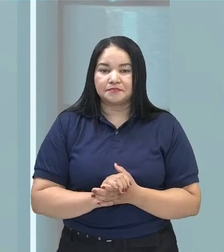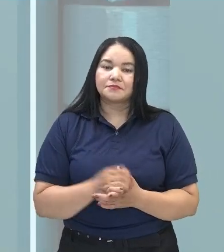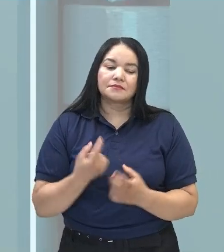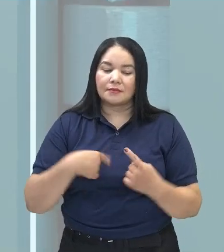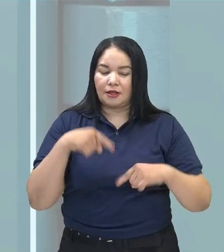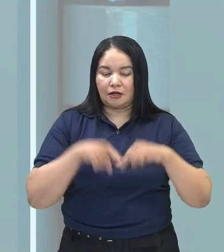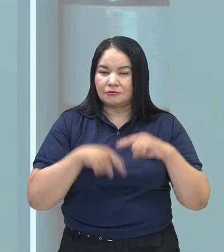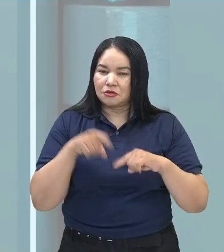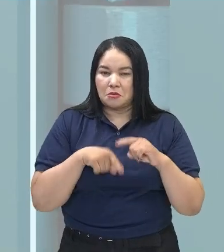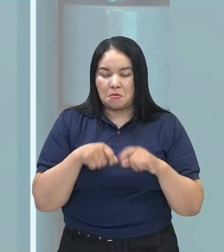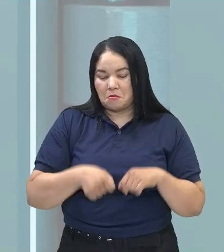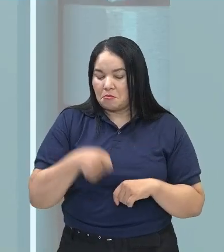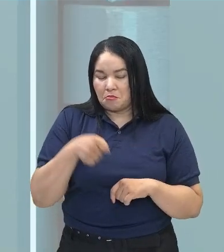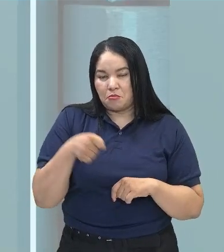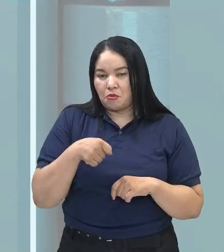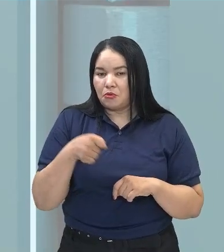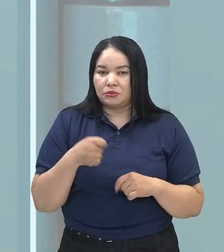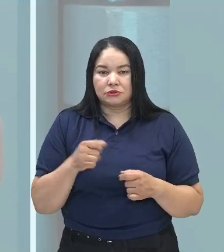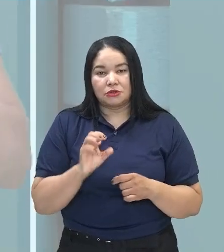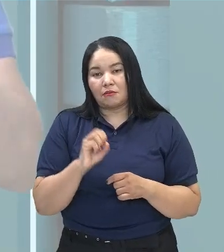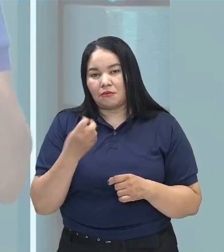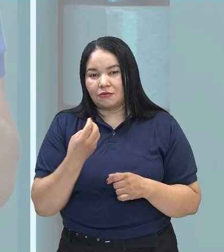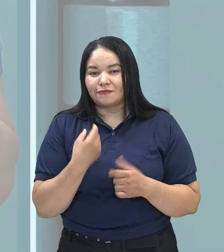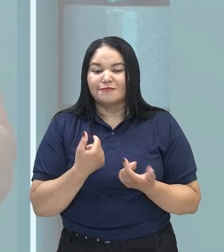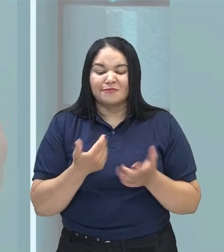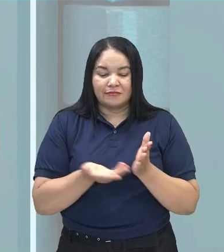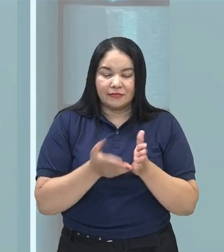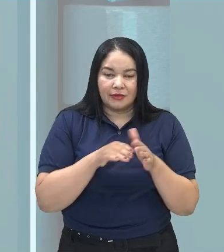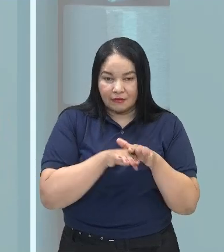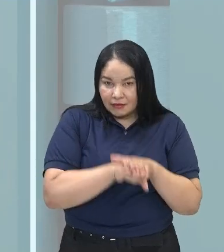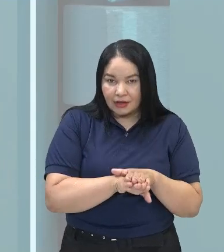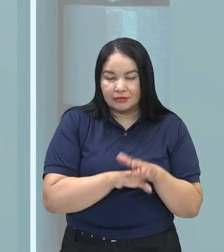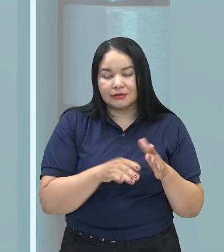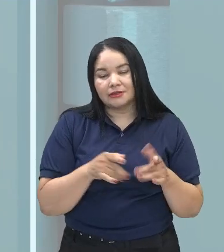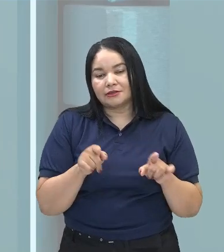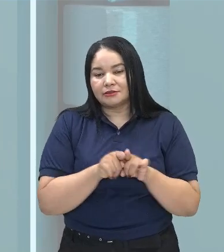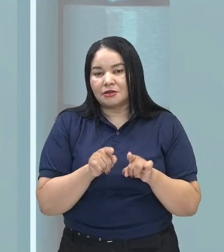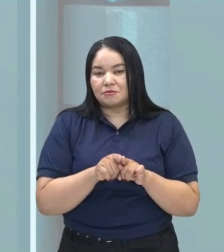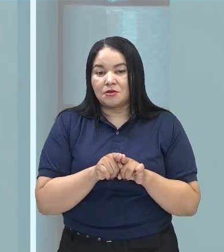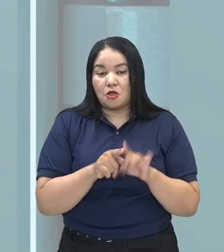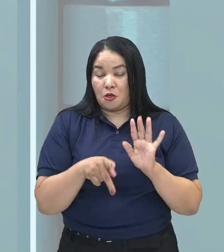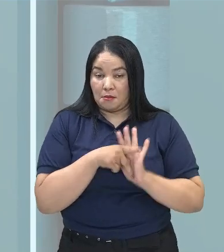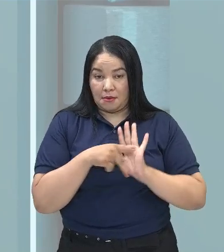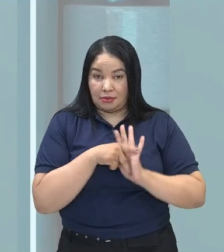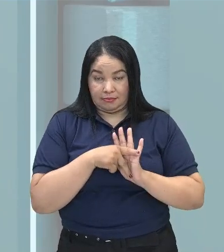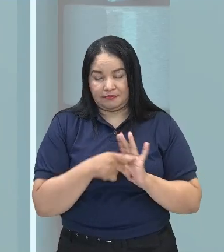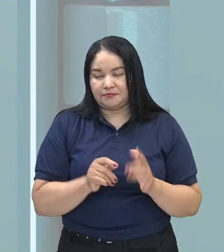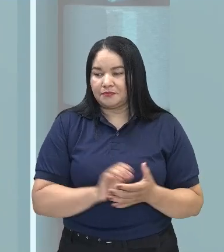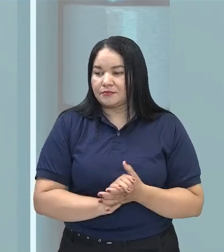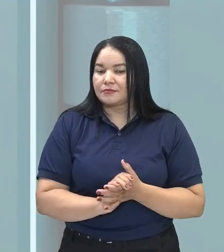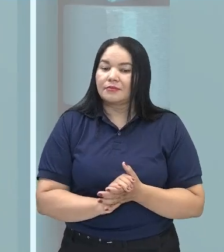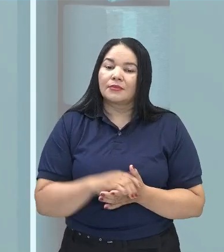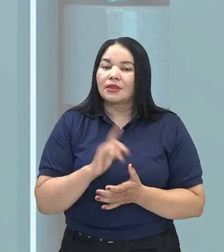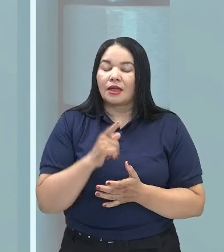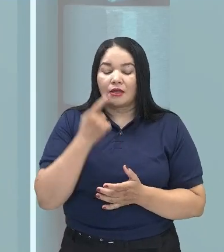uma bolsa, uma carteira ou algo que não foi